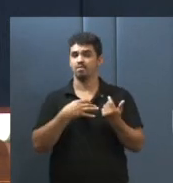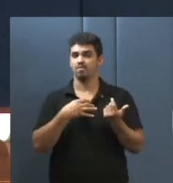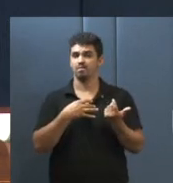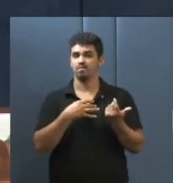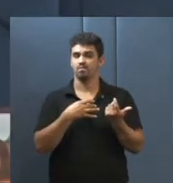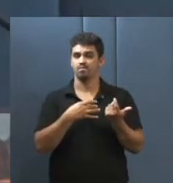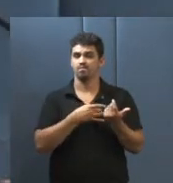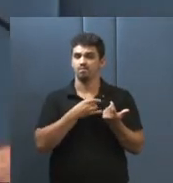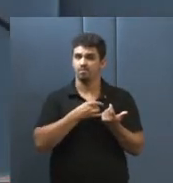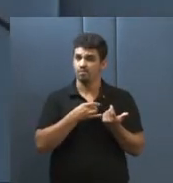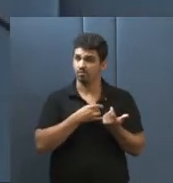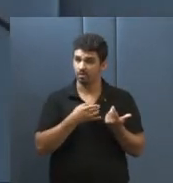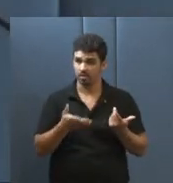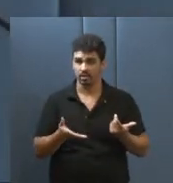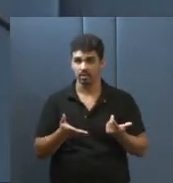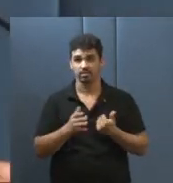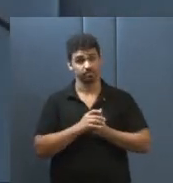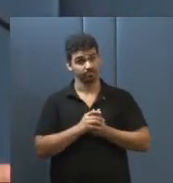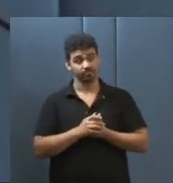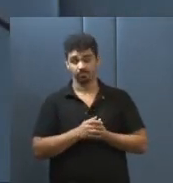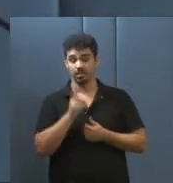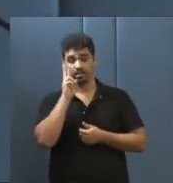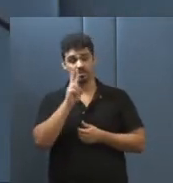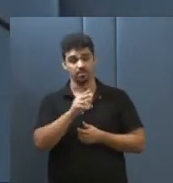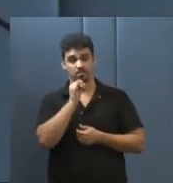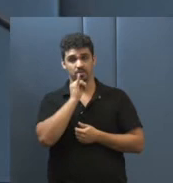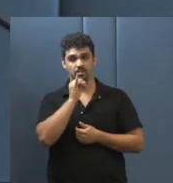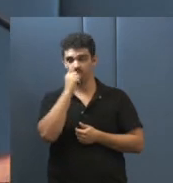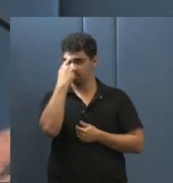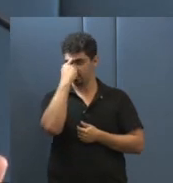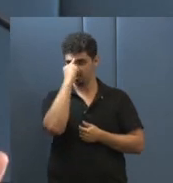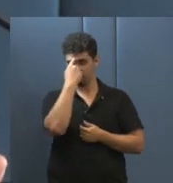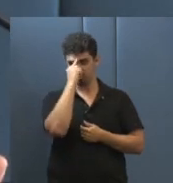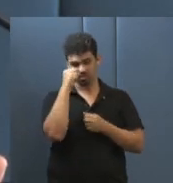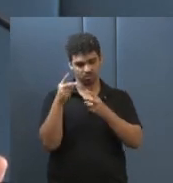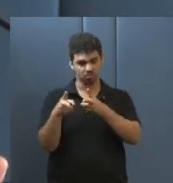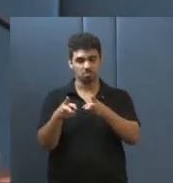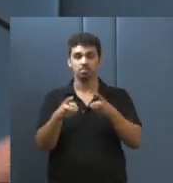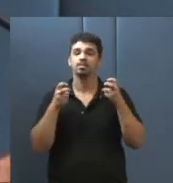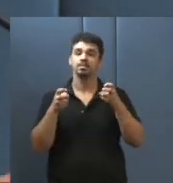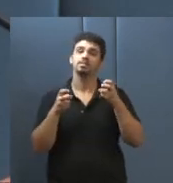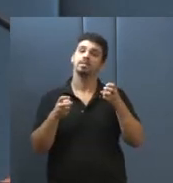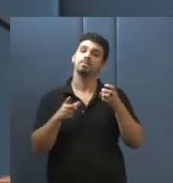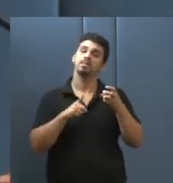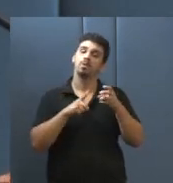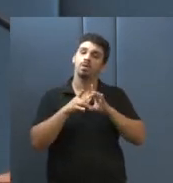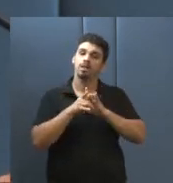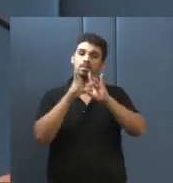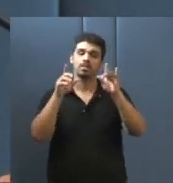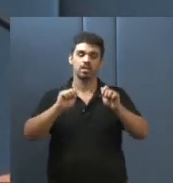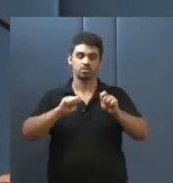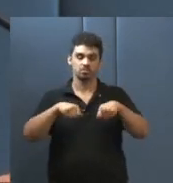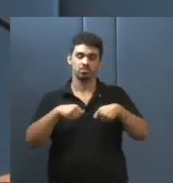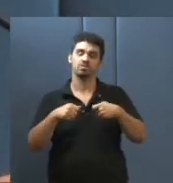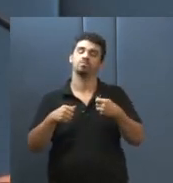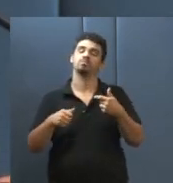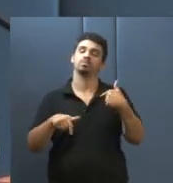space. E o que nós vemos é que a China quer ter a maior liberdade possível para a sua atuação